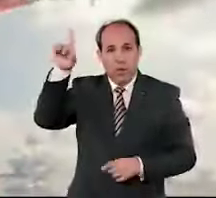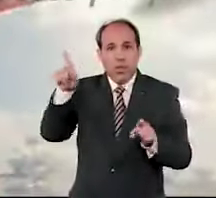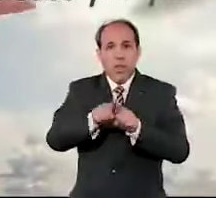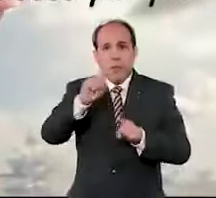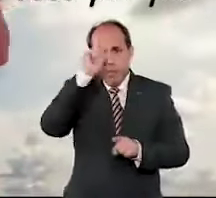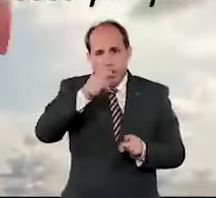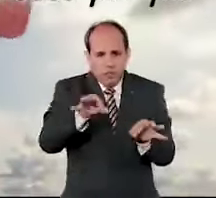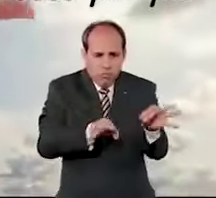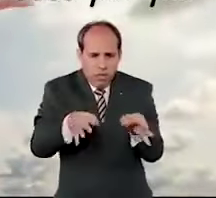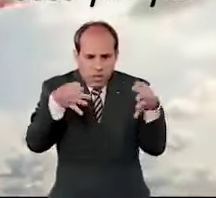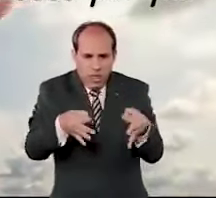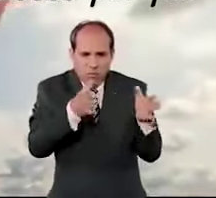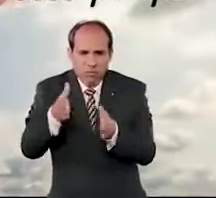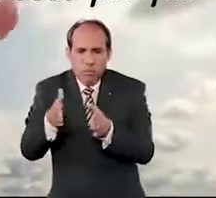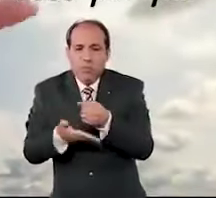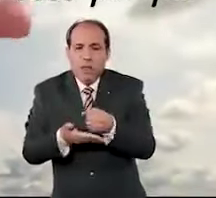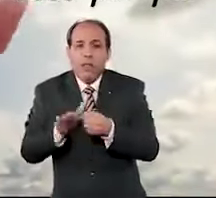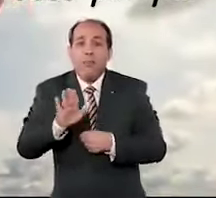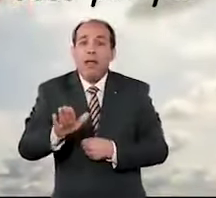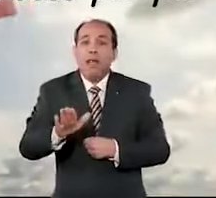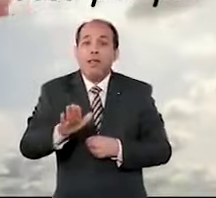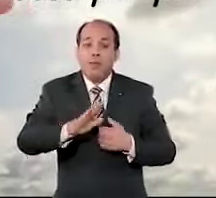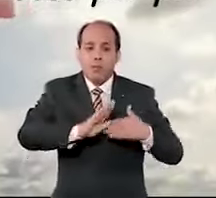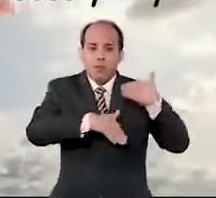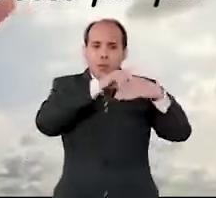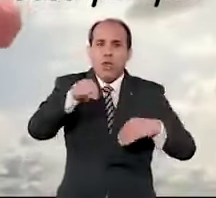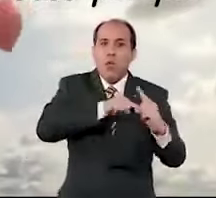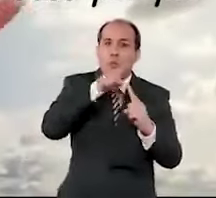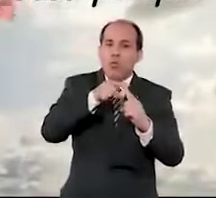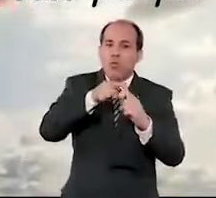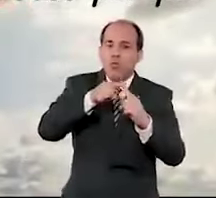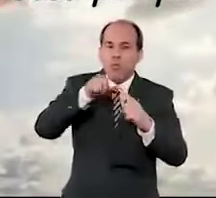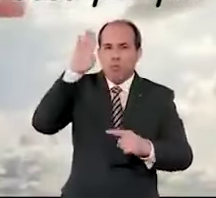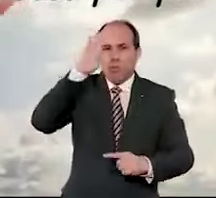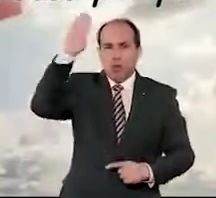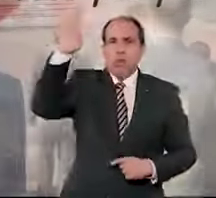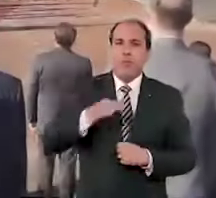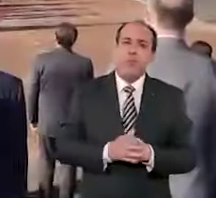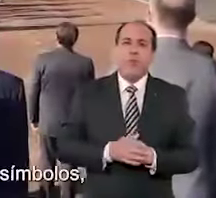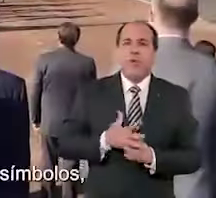por princípio e a ordem por base, o progresso por fim.